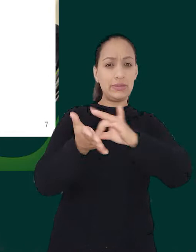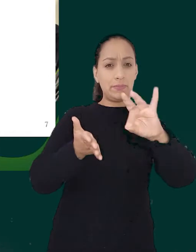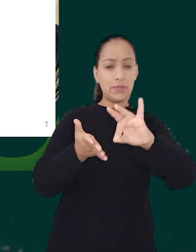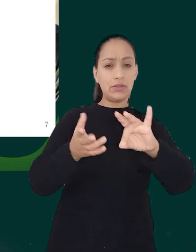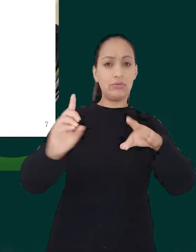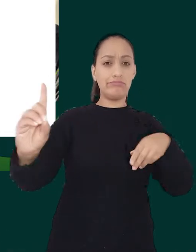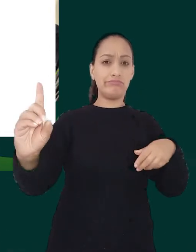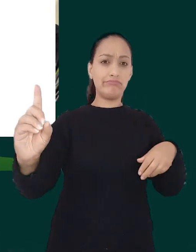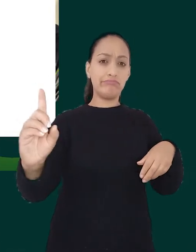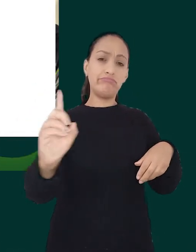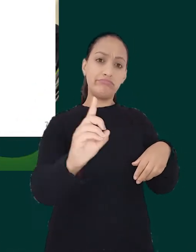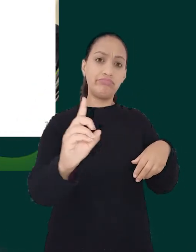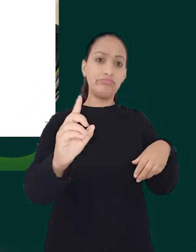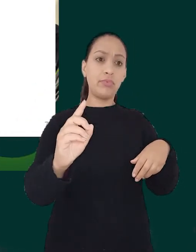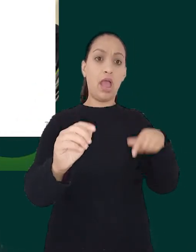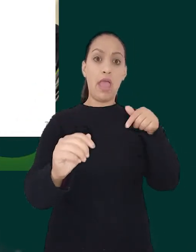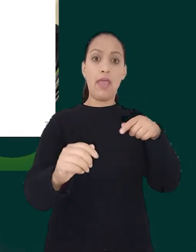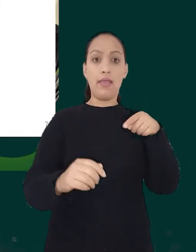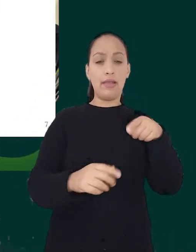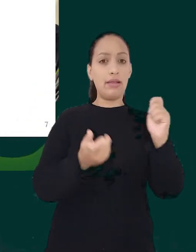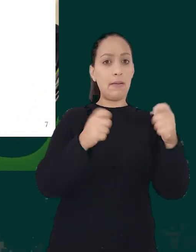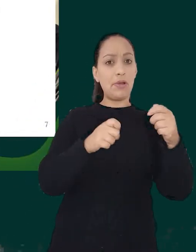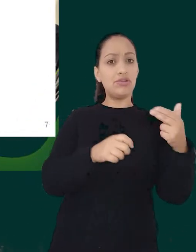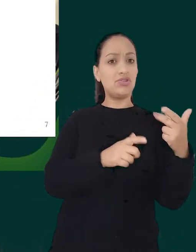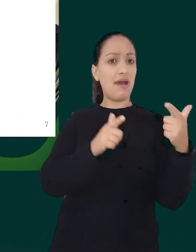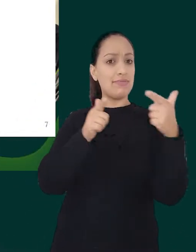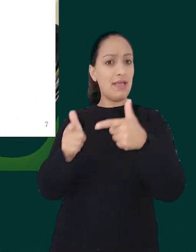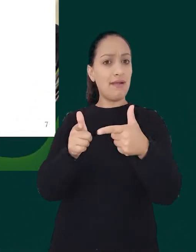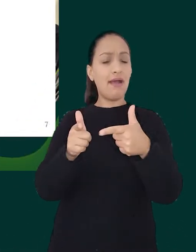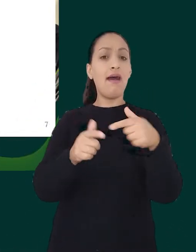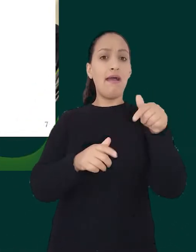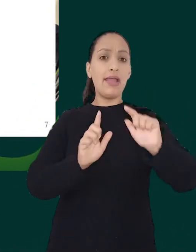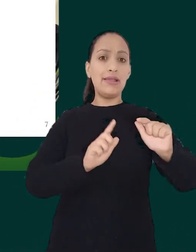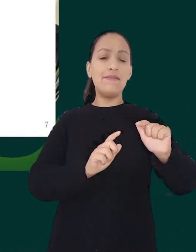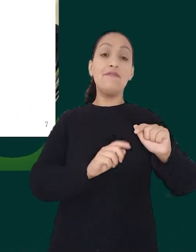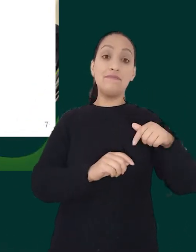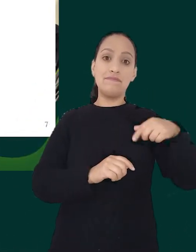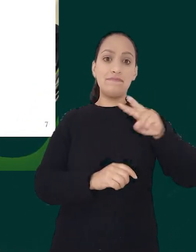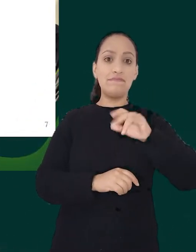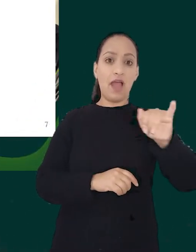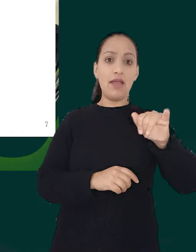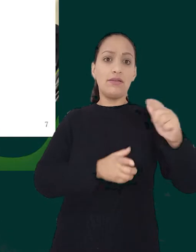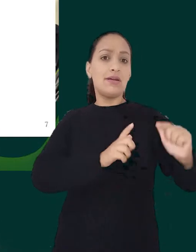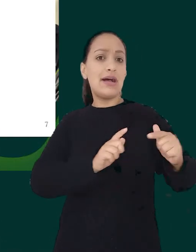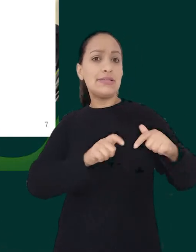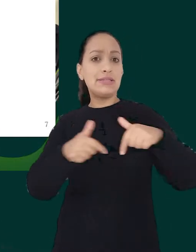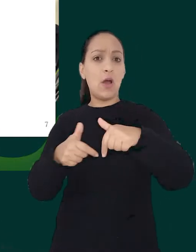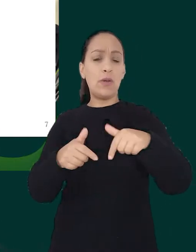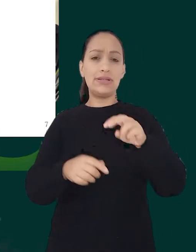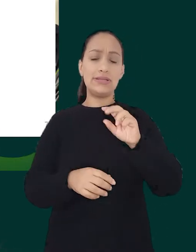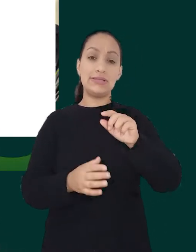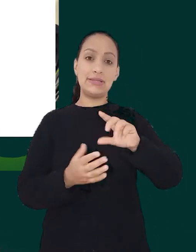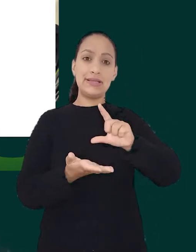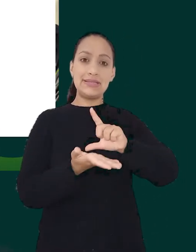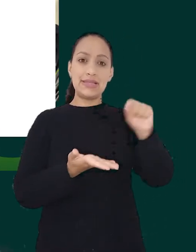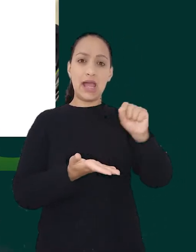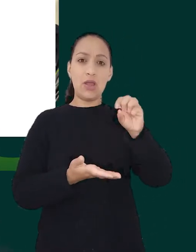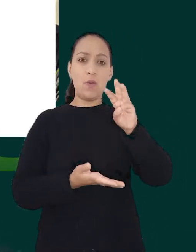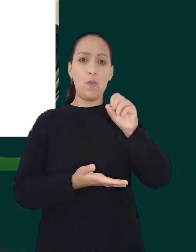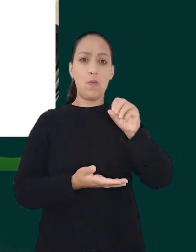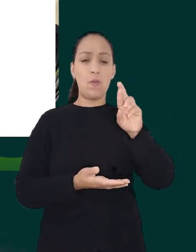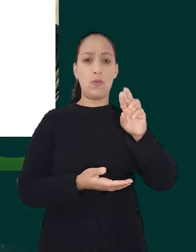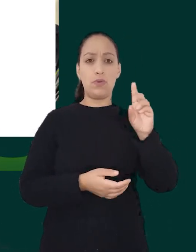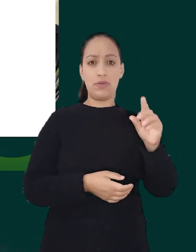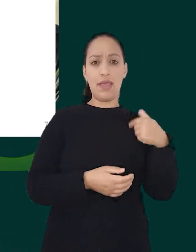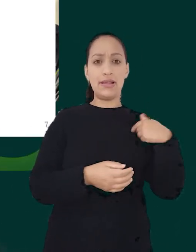dentro do espectro aonde ele pode atacar, ele vai para a ação de ataque, ou seja, ele sai do walk, ele sobe para